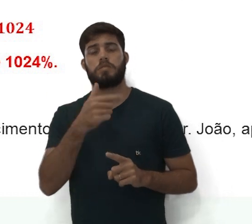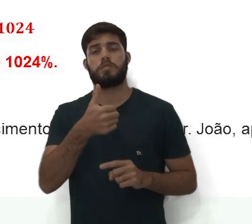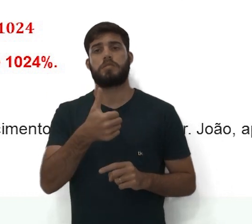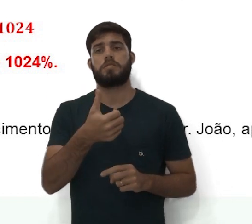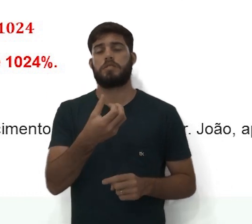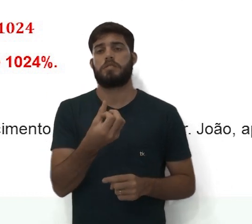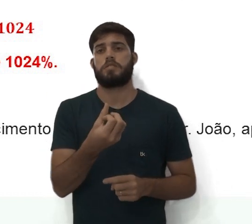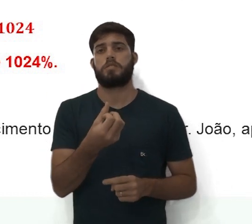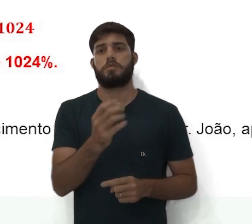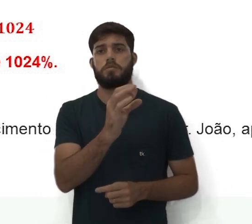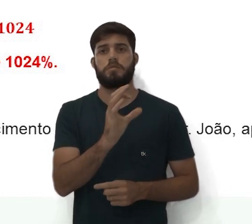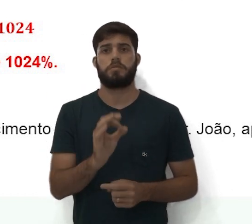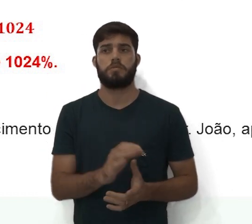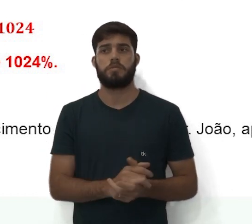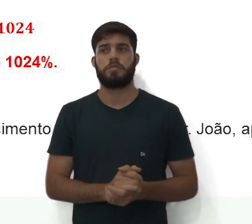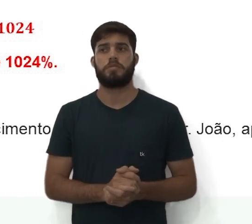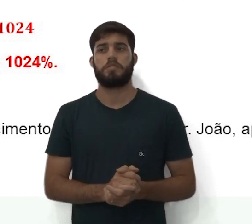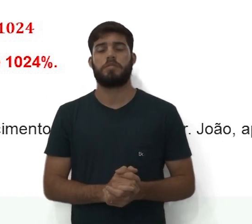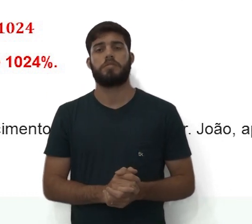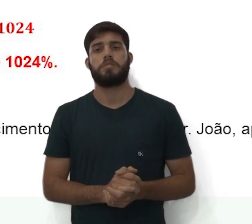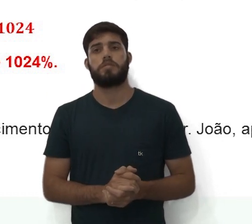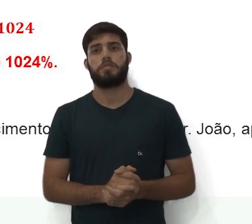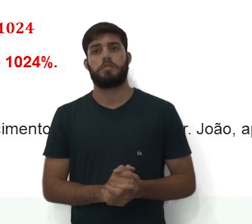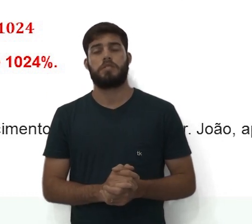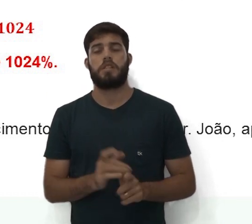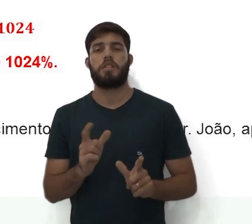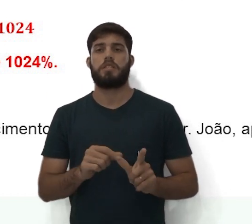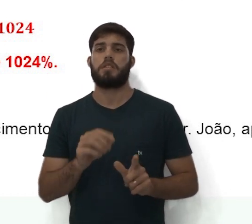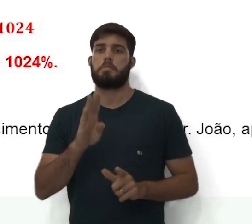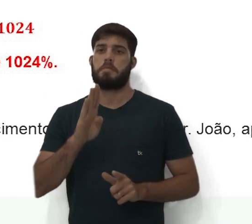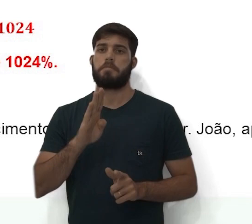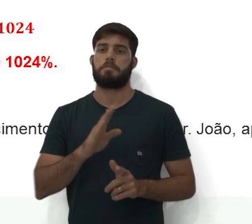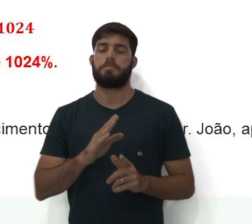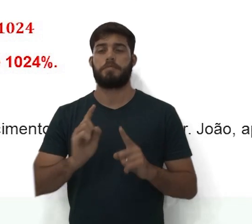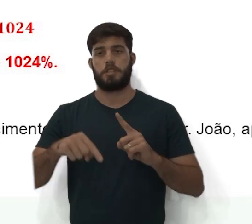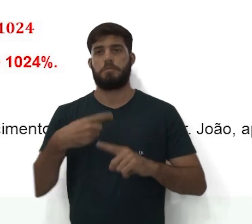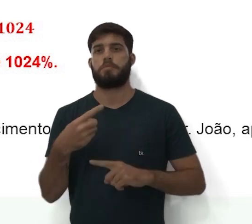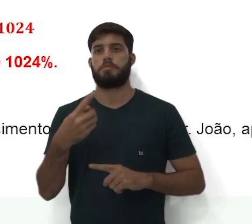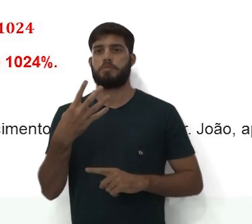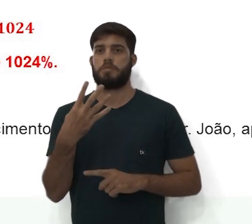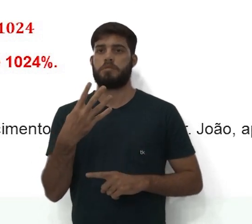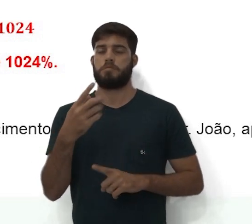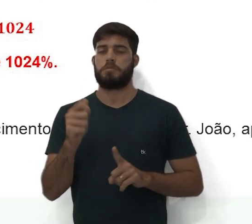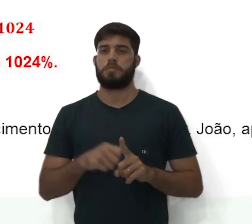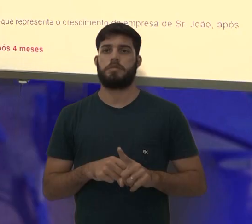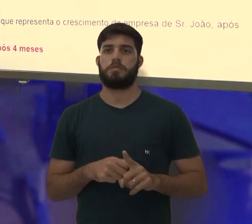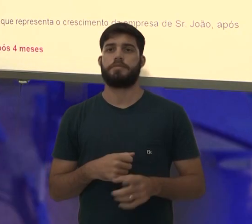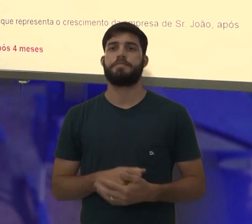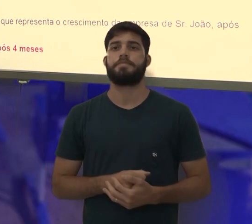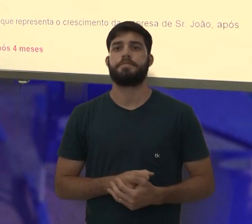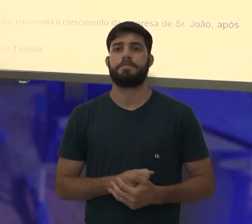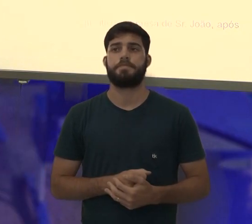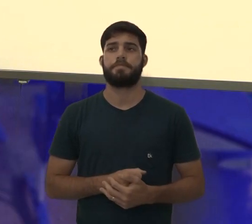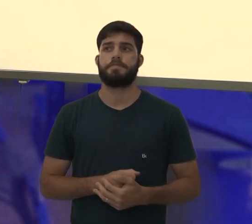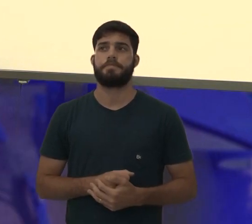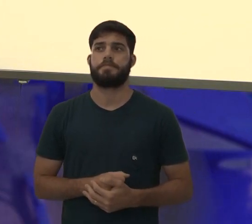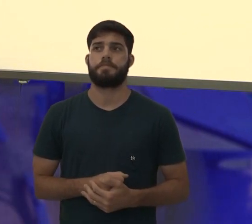16%? Essa resposta está na letra B, não é? Após 4 meses.